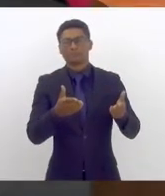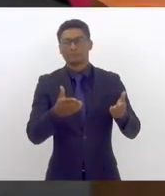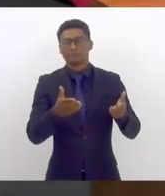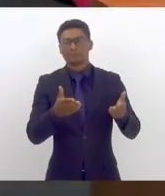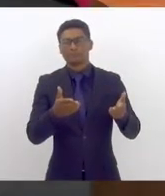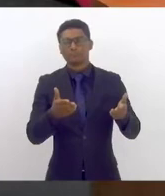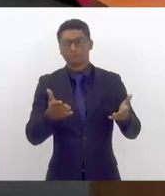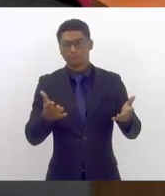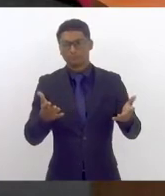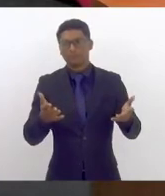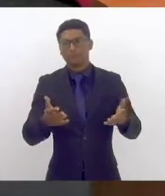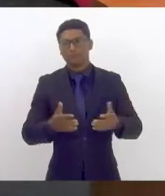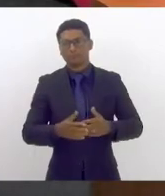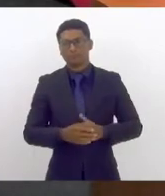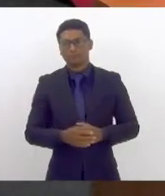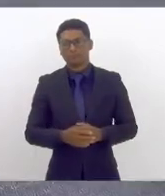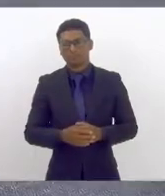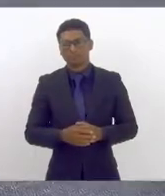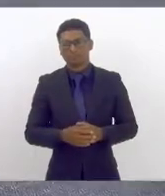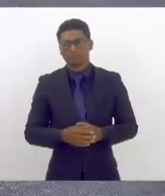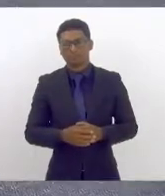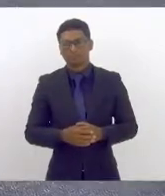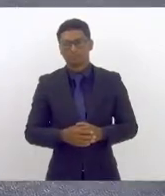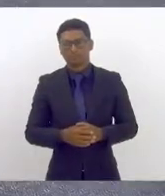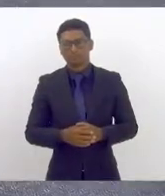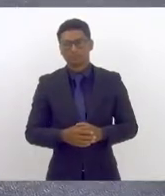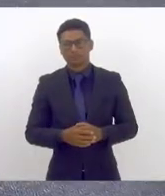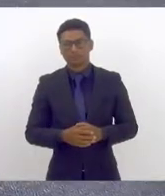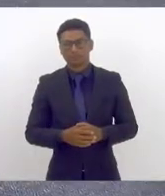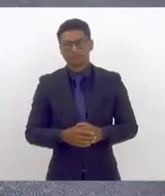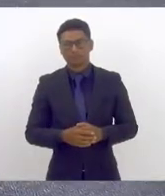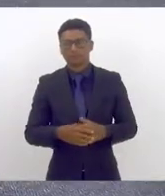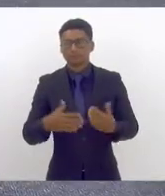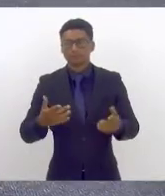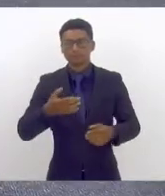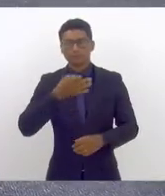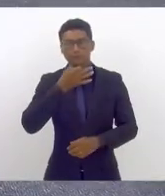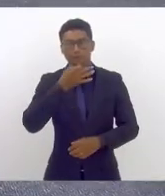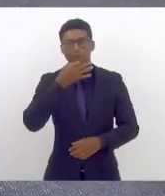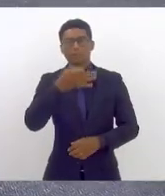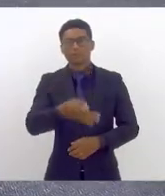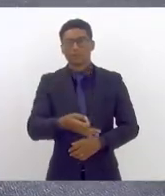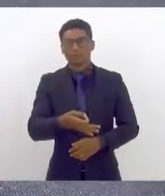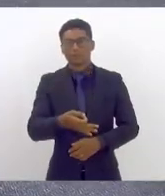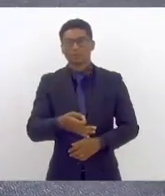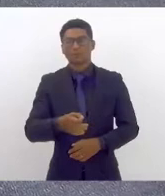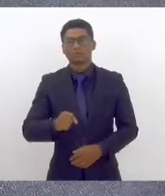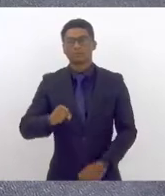aconteça né de maneira que realmente parecer favorável